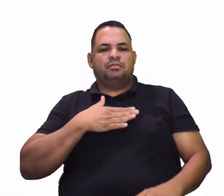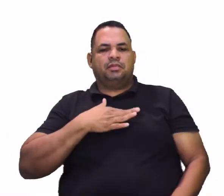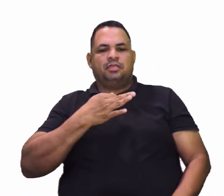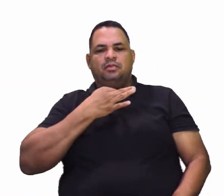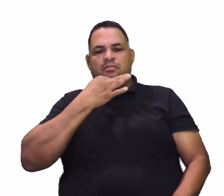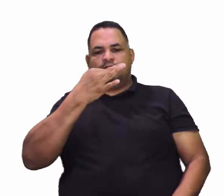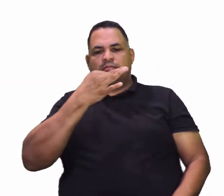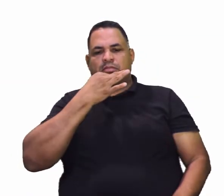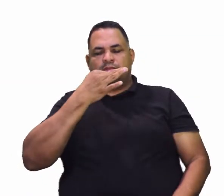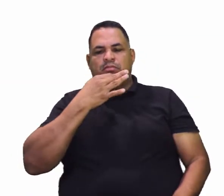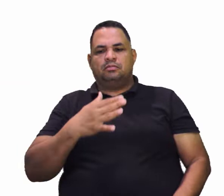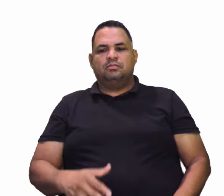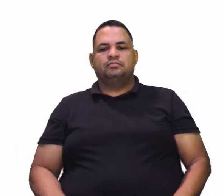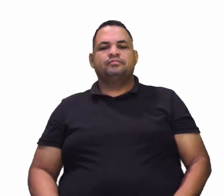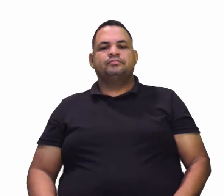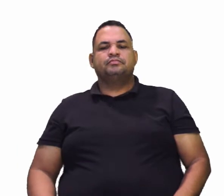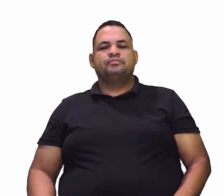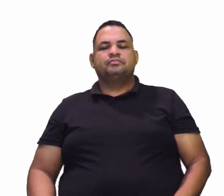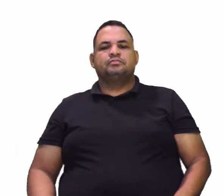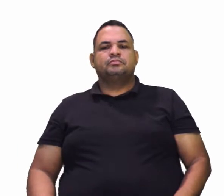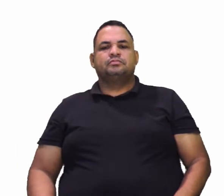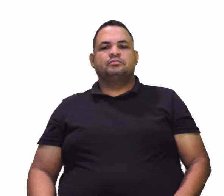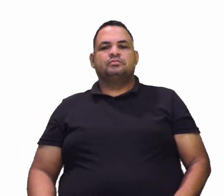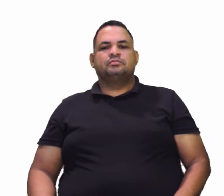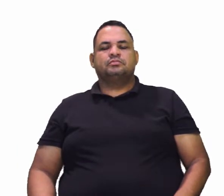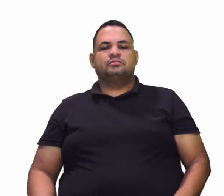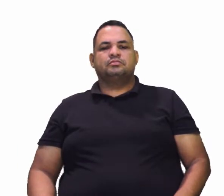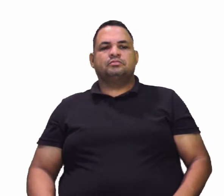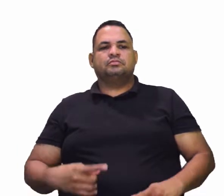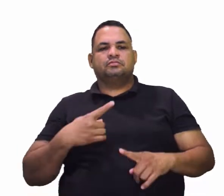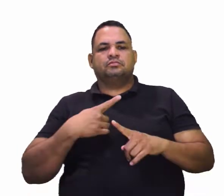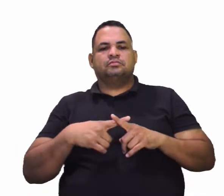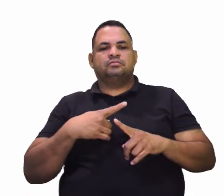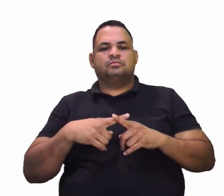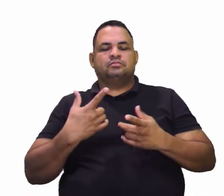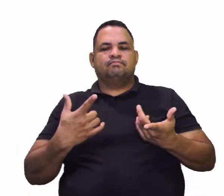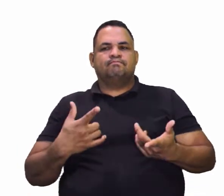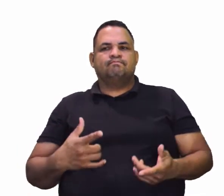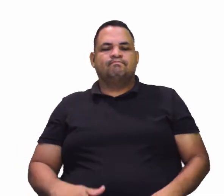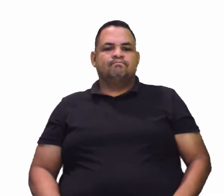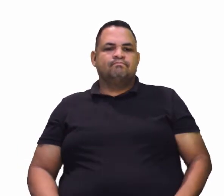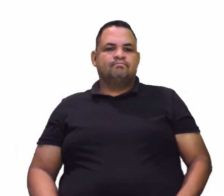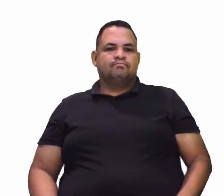She will be at work. Tomorrow she will be at work, porque